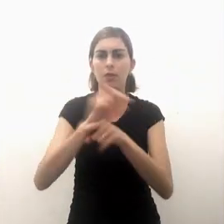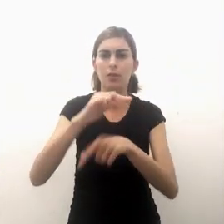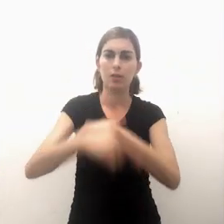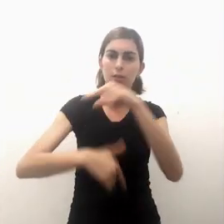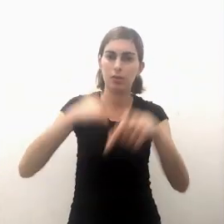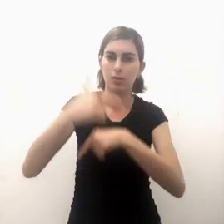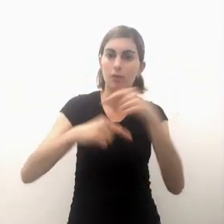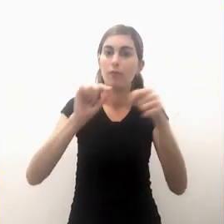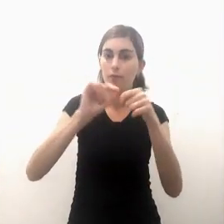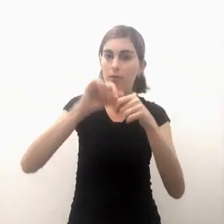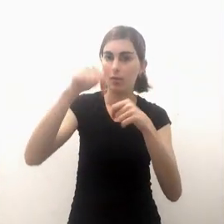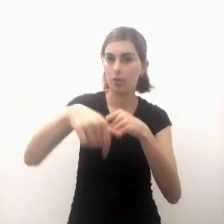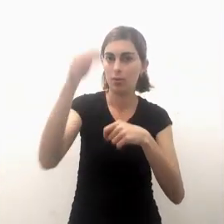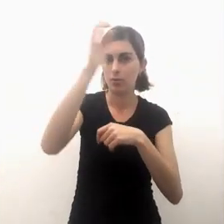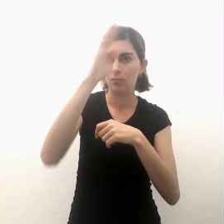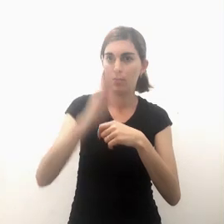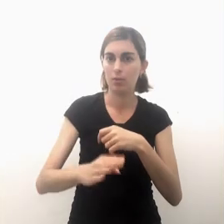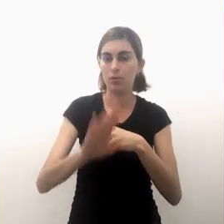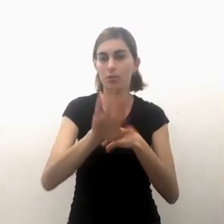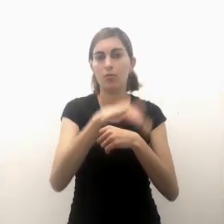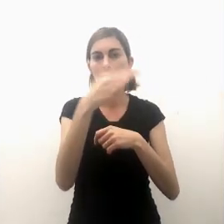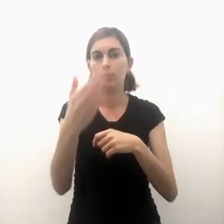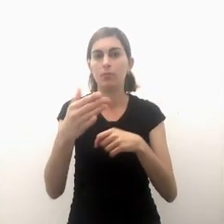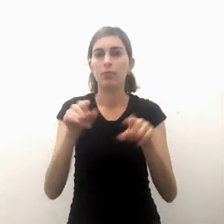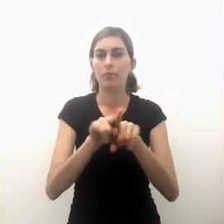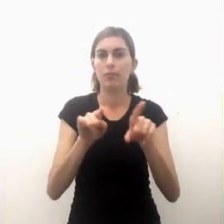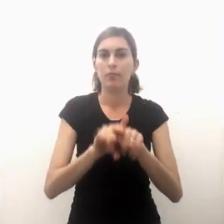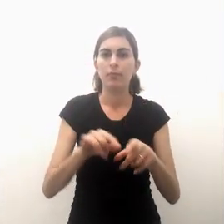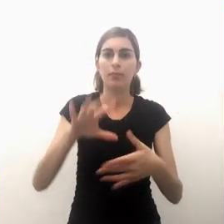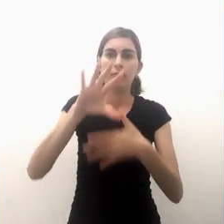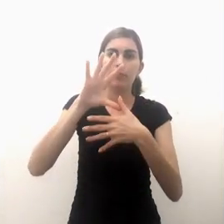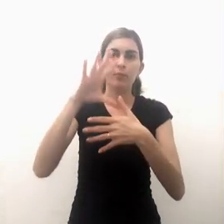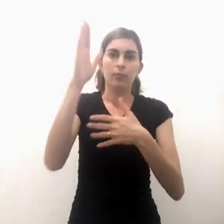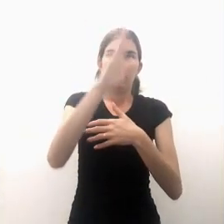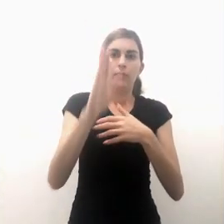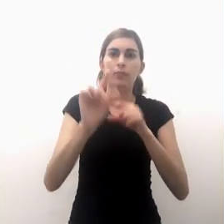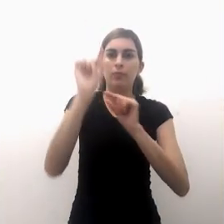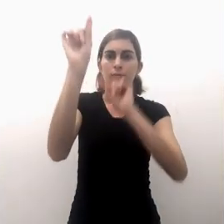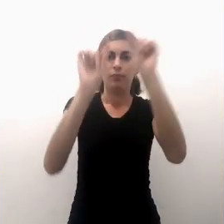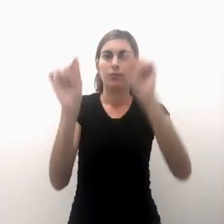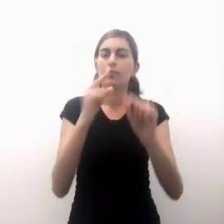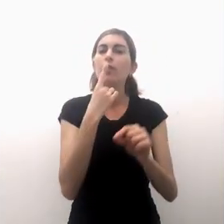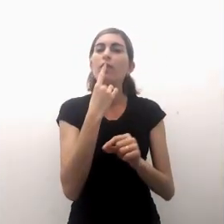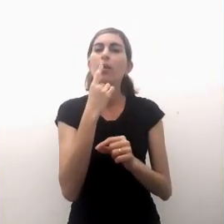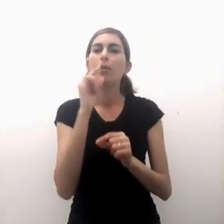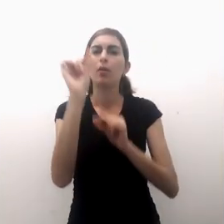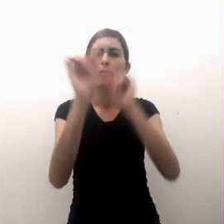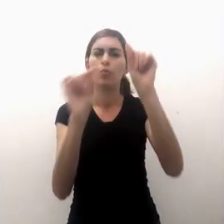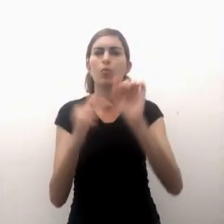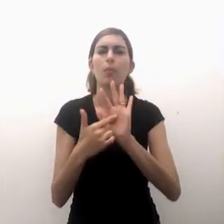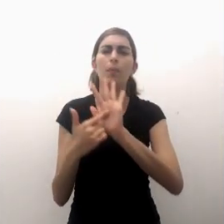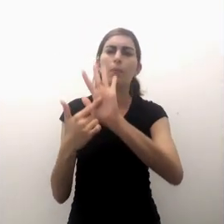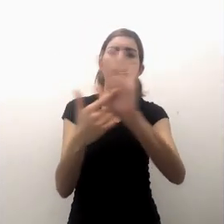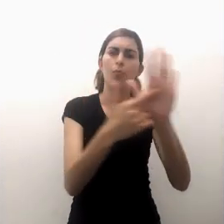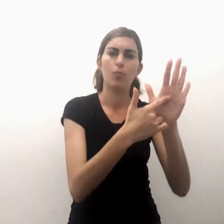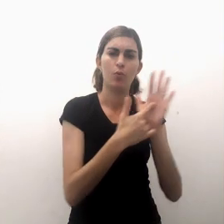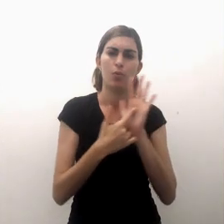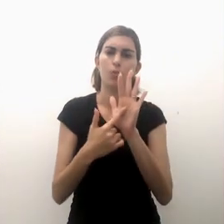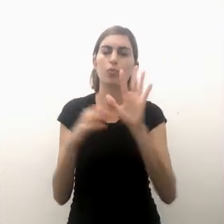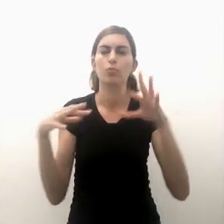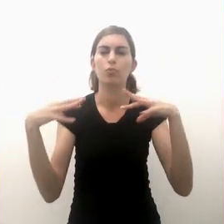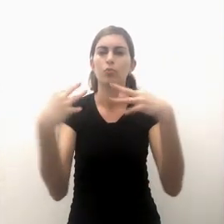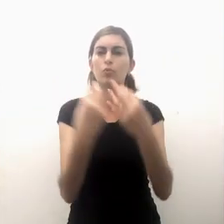pessoas, funcionam aqui no Brasil. E ao lado você vê o mapa brasileiro com alguns pontos em vermelhos que